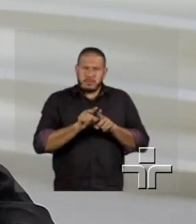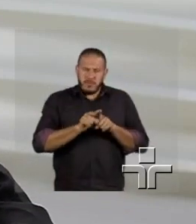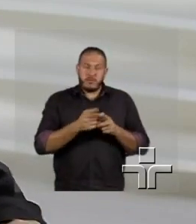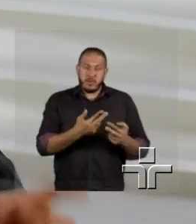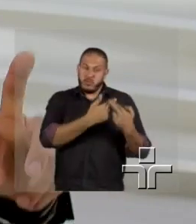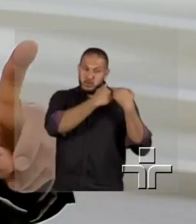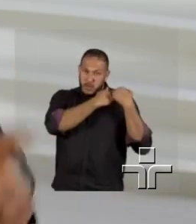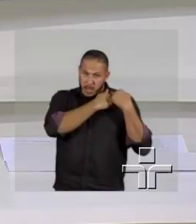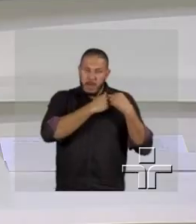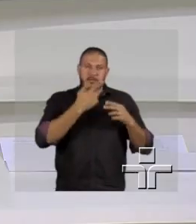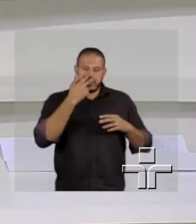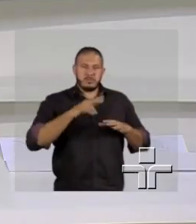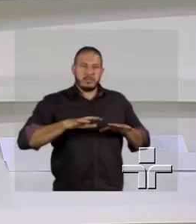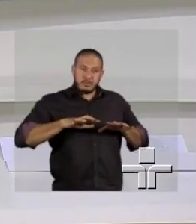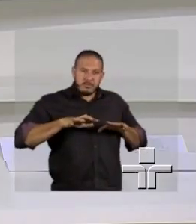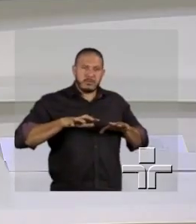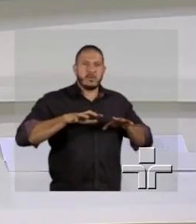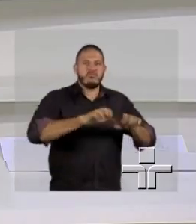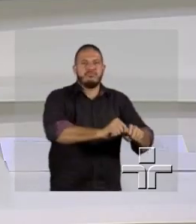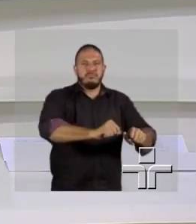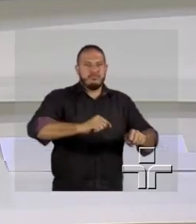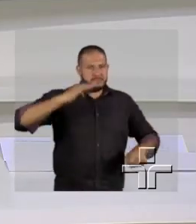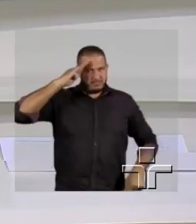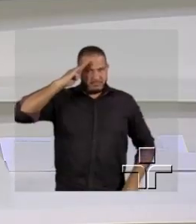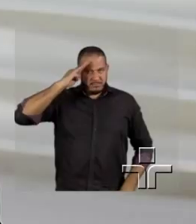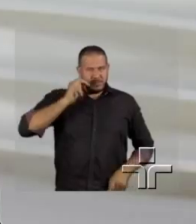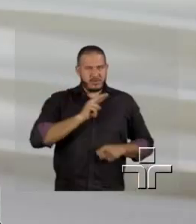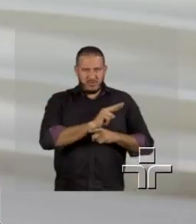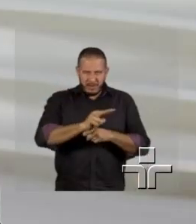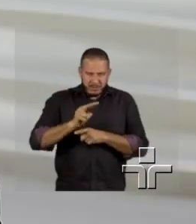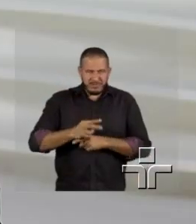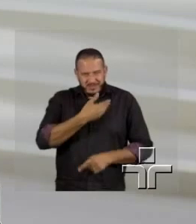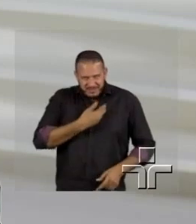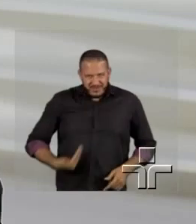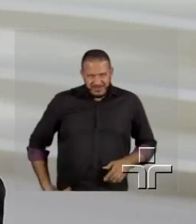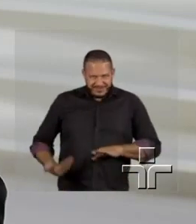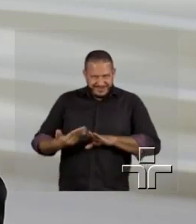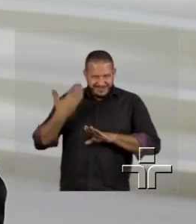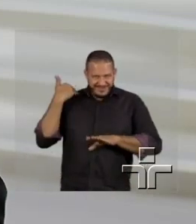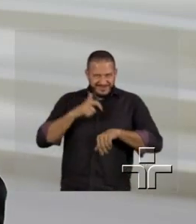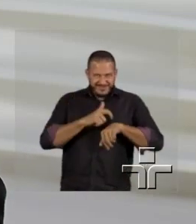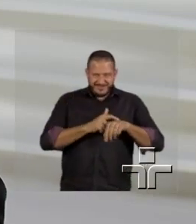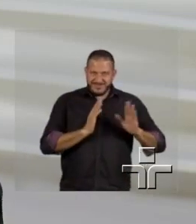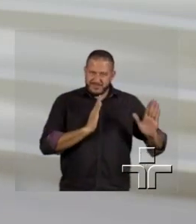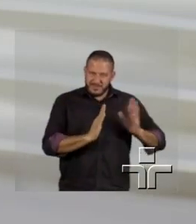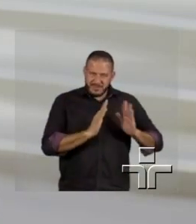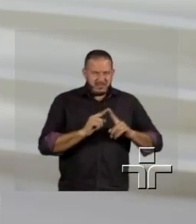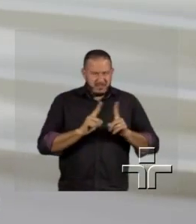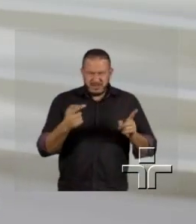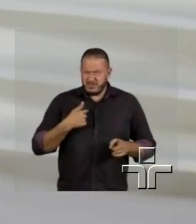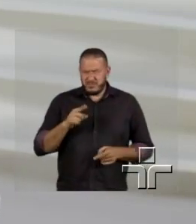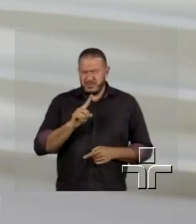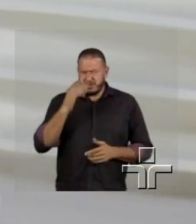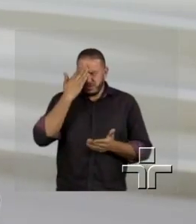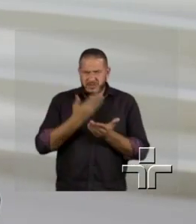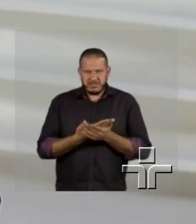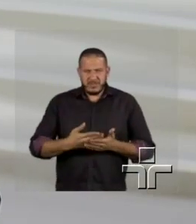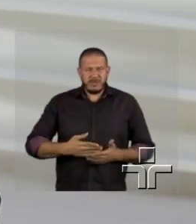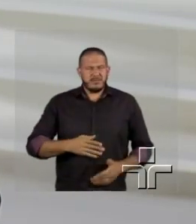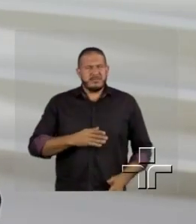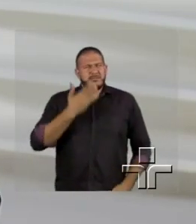que existe entre os filhos do presidente que, sabidamente, tiveram votos em áreas de milícia, né?